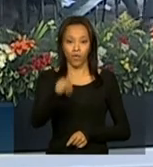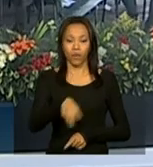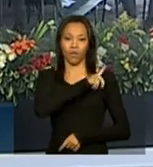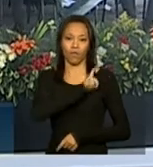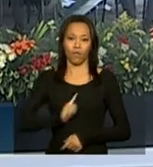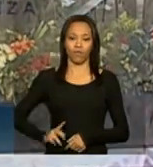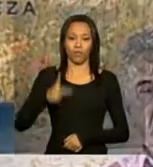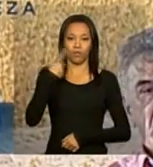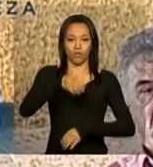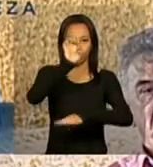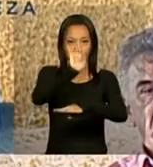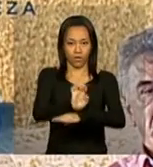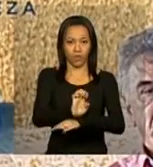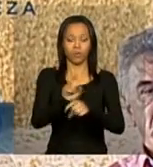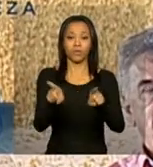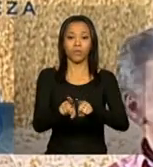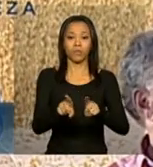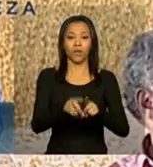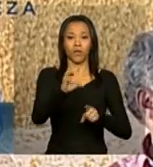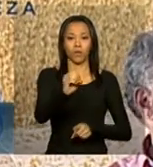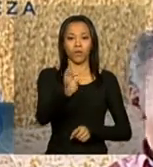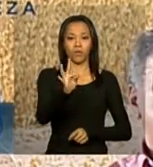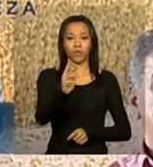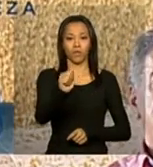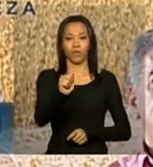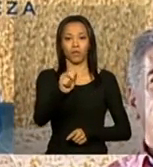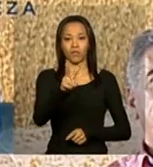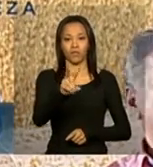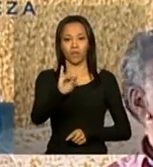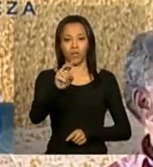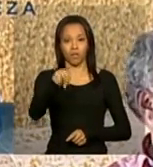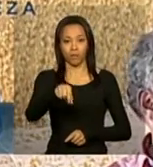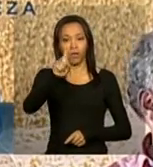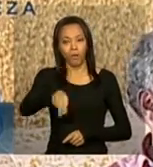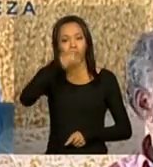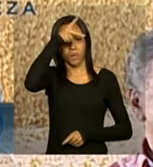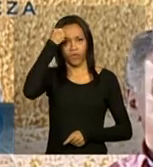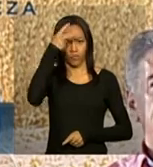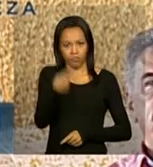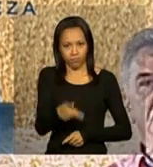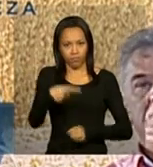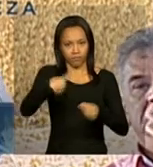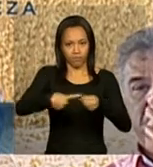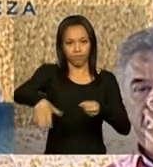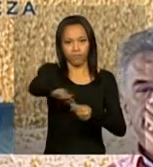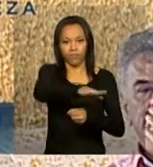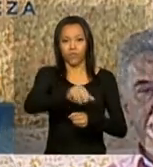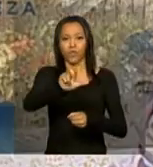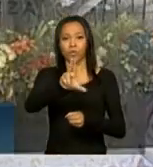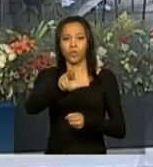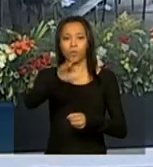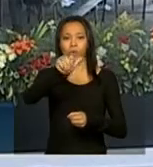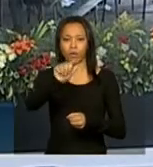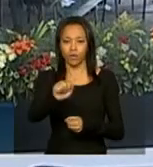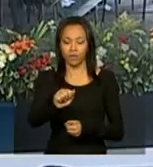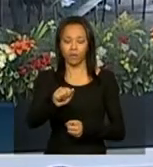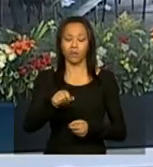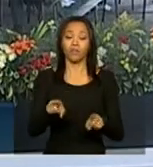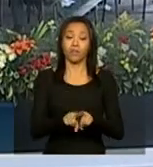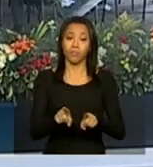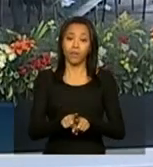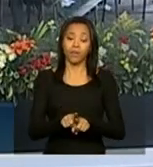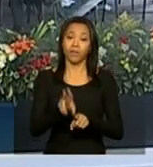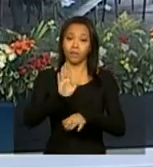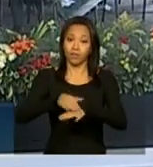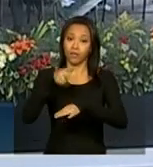Mato Grosso, Otaviano Piveta, prefeito de São Lucas, em nome de quem quero cumprimentar